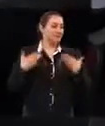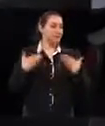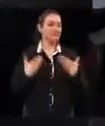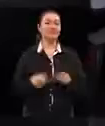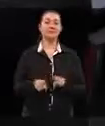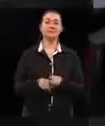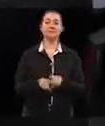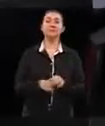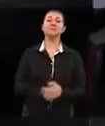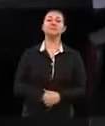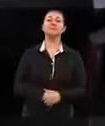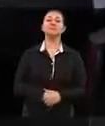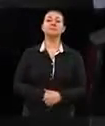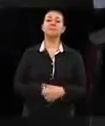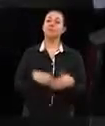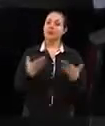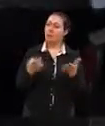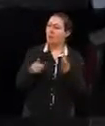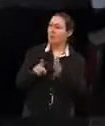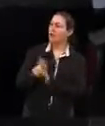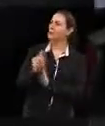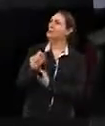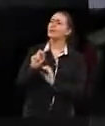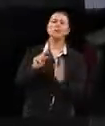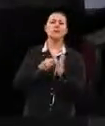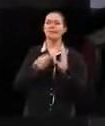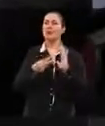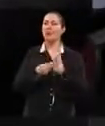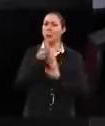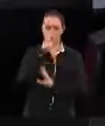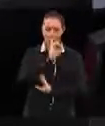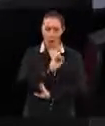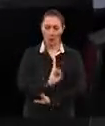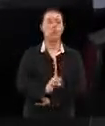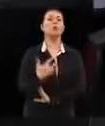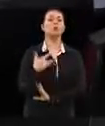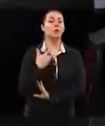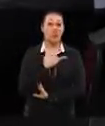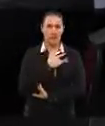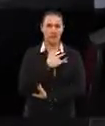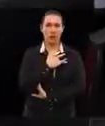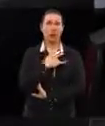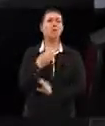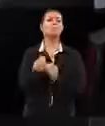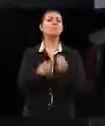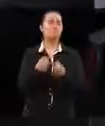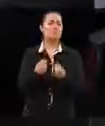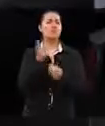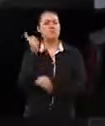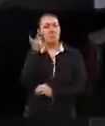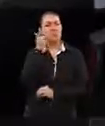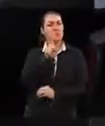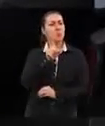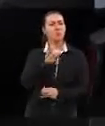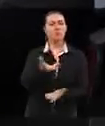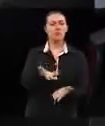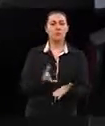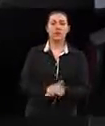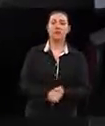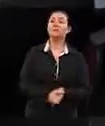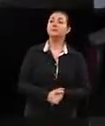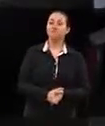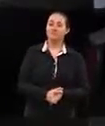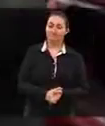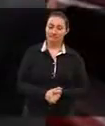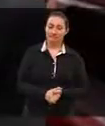estar aqui com vocês. Fernanda, o que é emagrecimento saudável e qual é a forma para se ter um